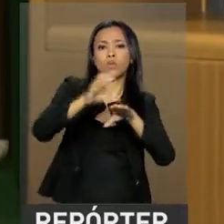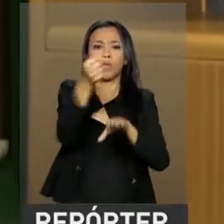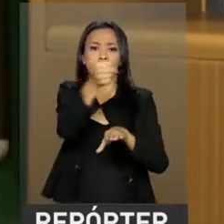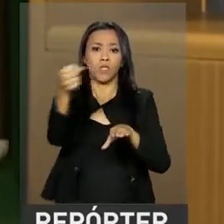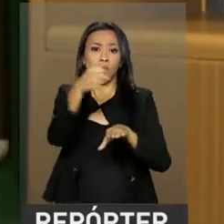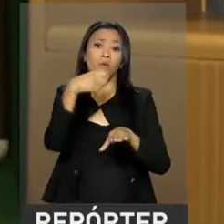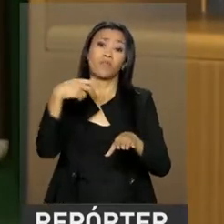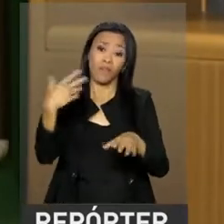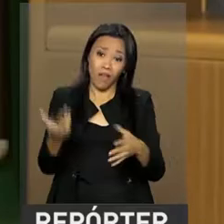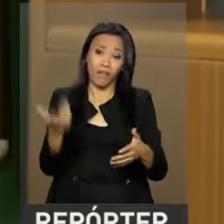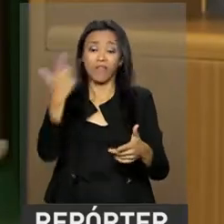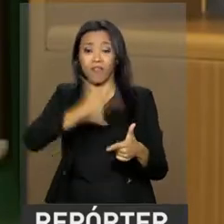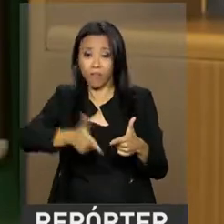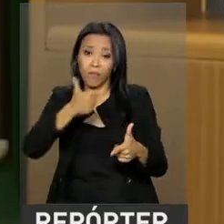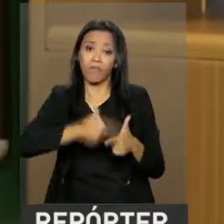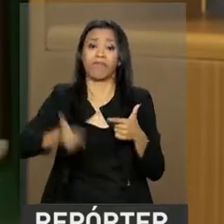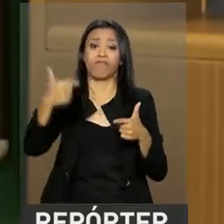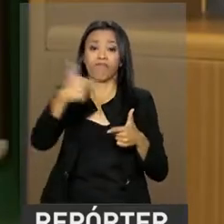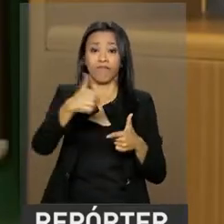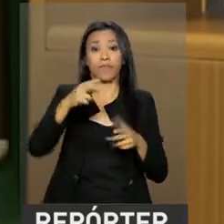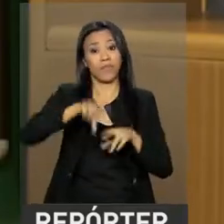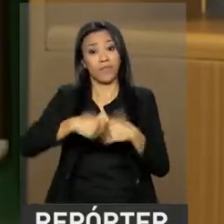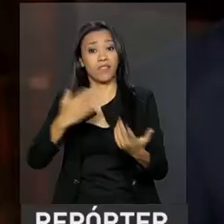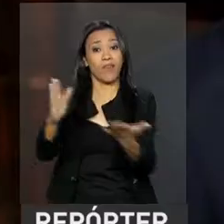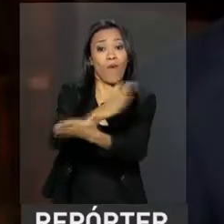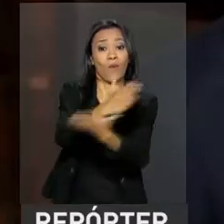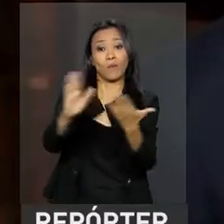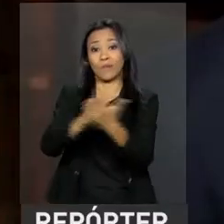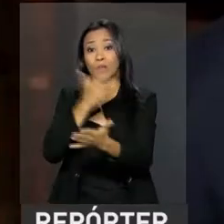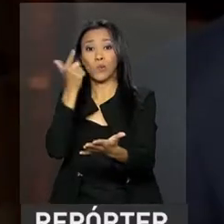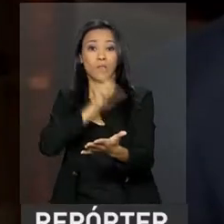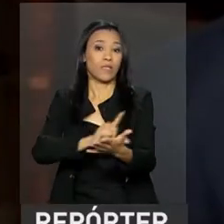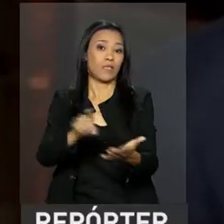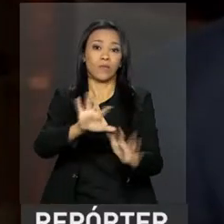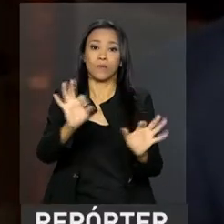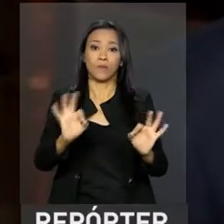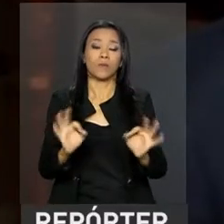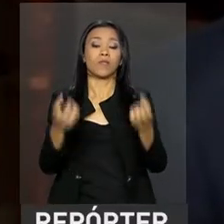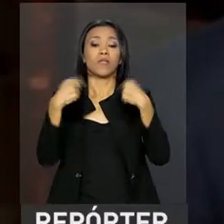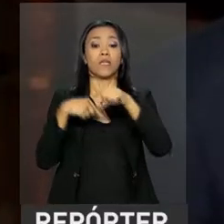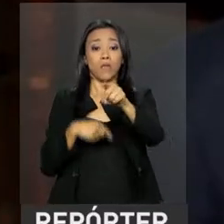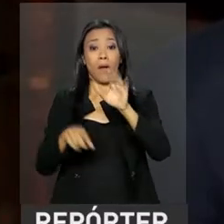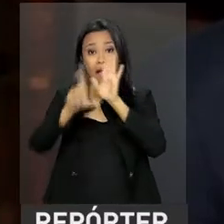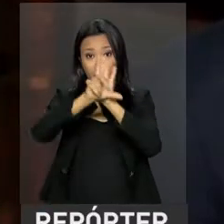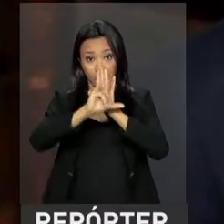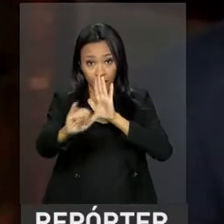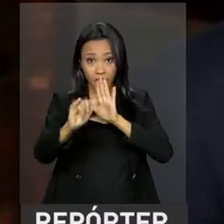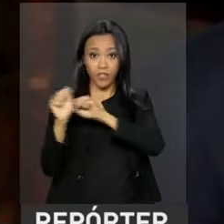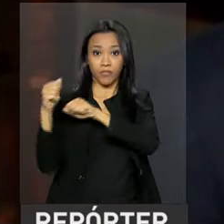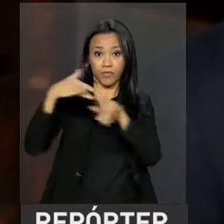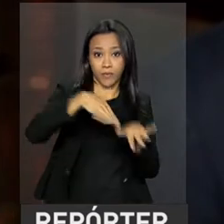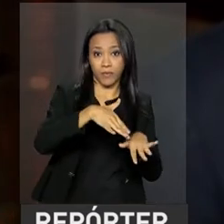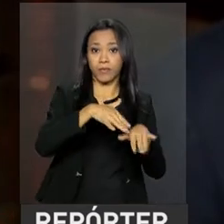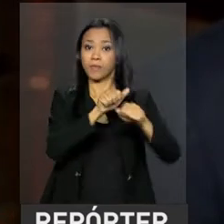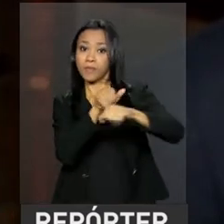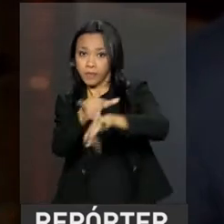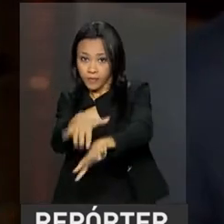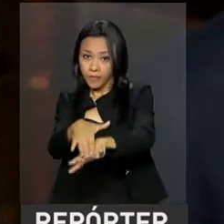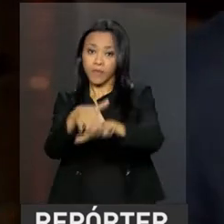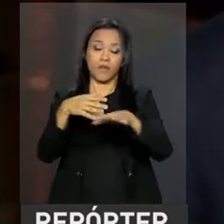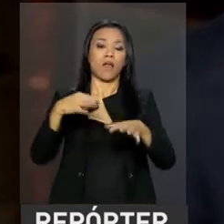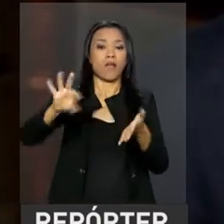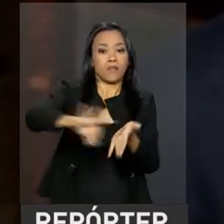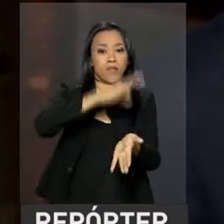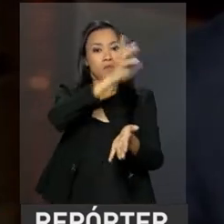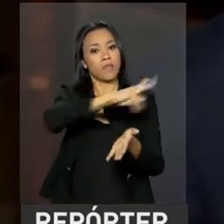na gestão da regularização migratória para o ministério da justiça a lei de imigração sancionada pelo presidente michel temer